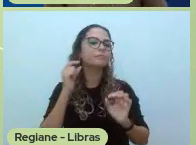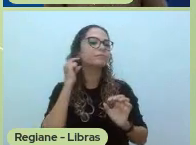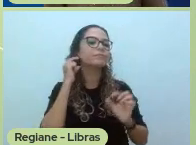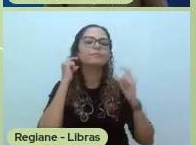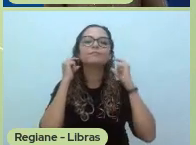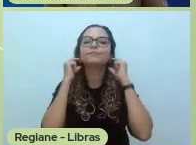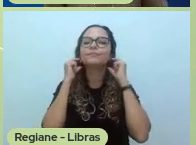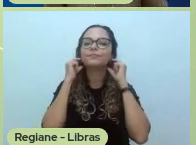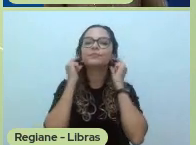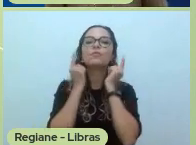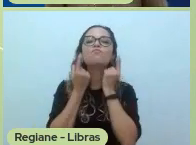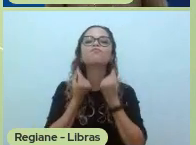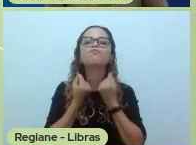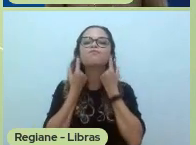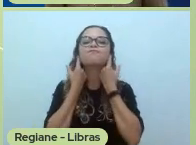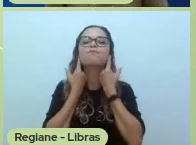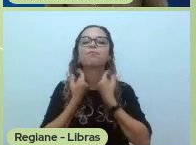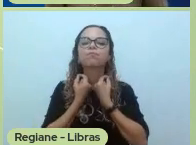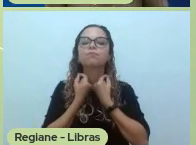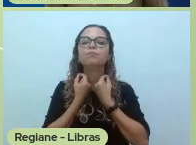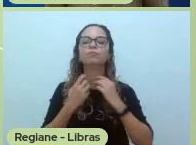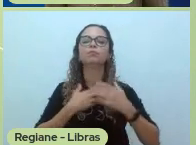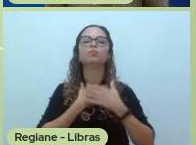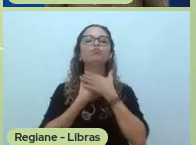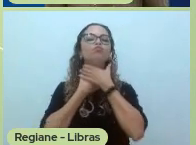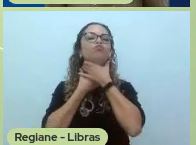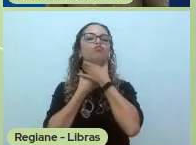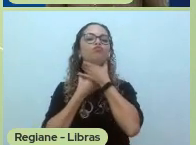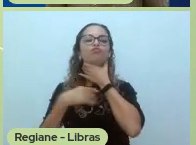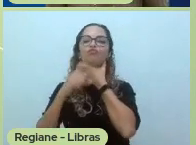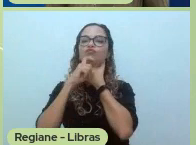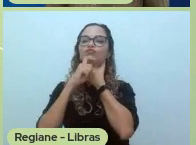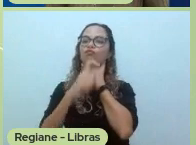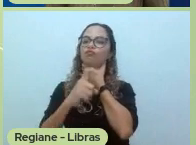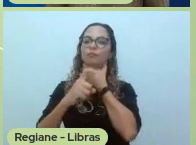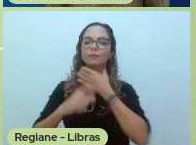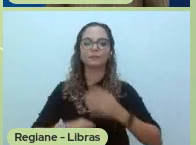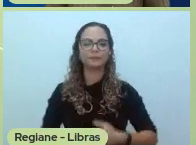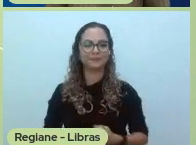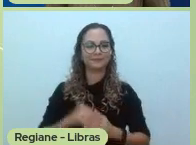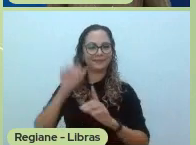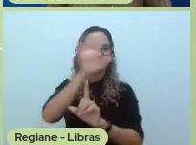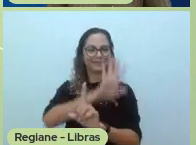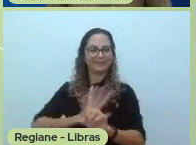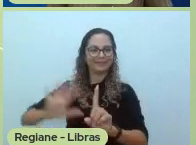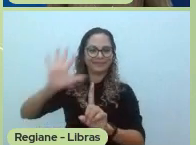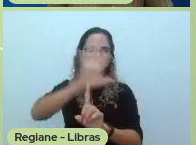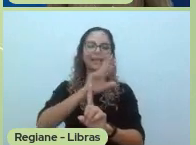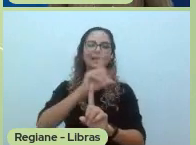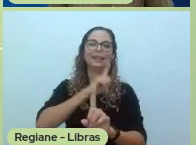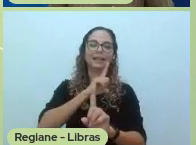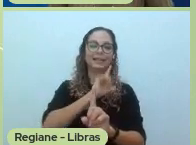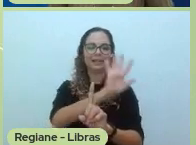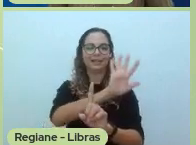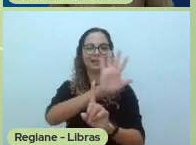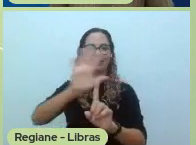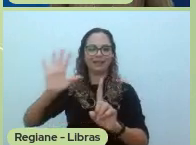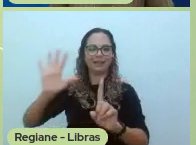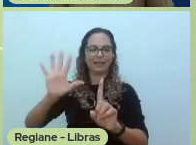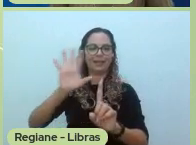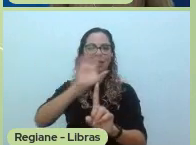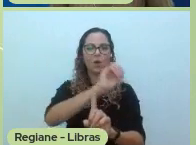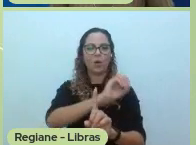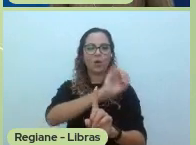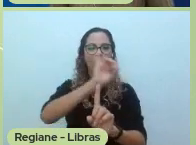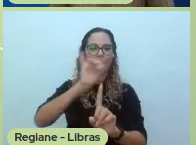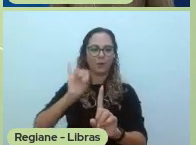prata, e eu estou com uma blusa de gola rolê verde. O fundo, atrás eu botei um fundo da Oi, que vamos levar a